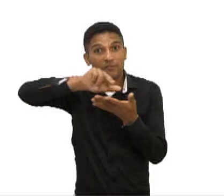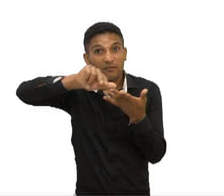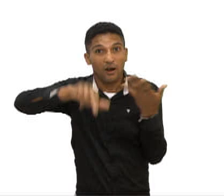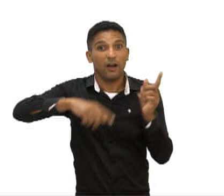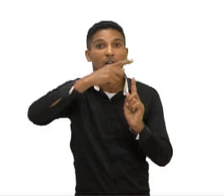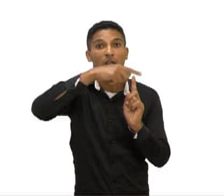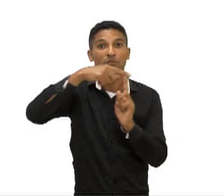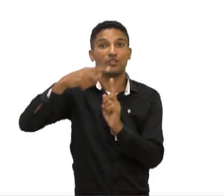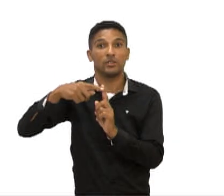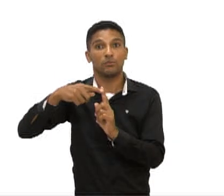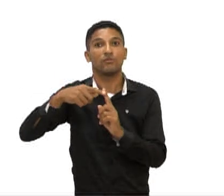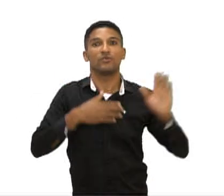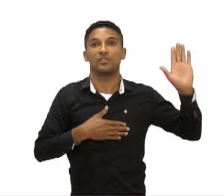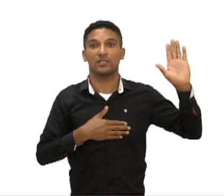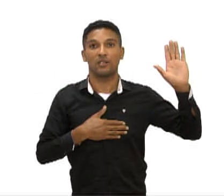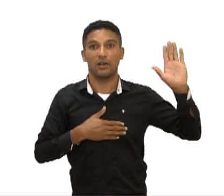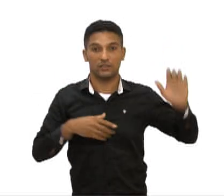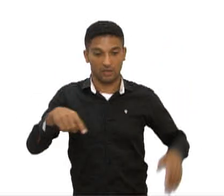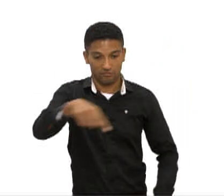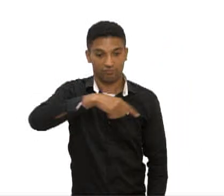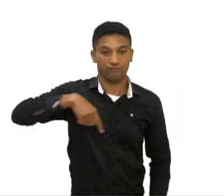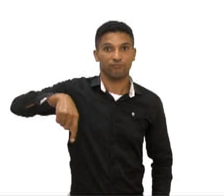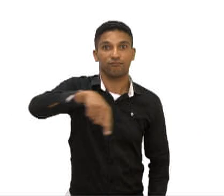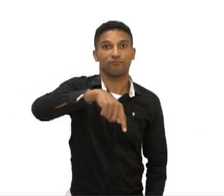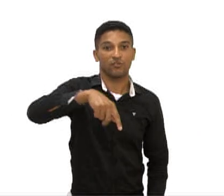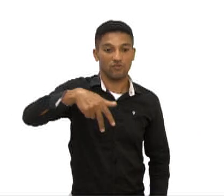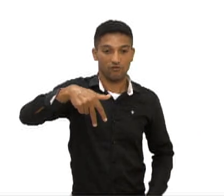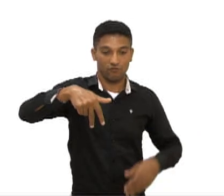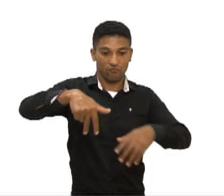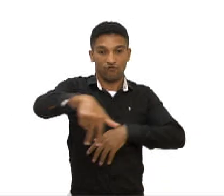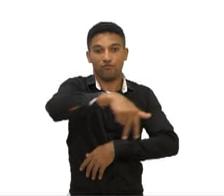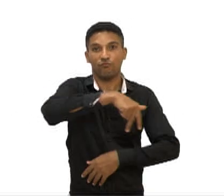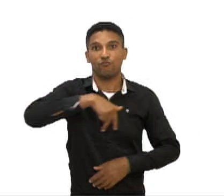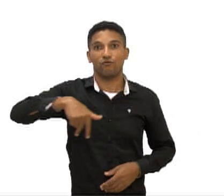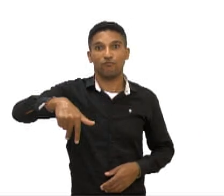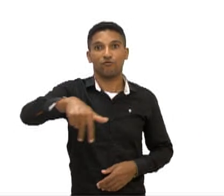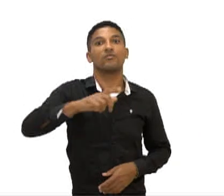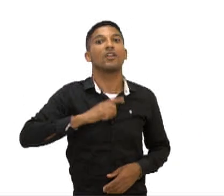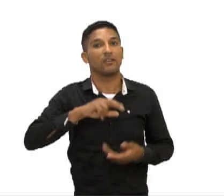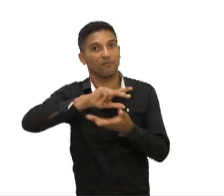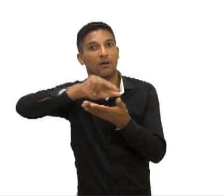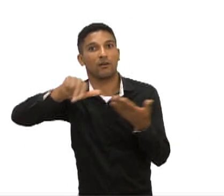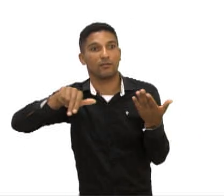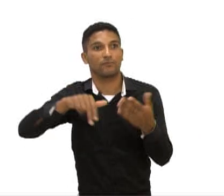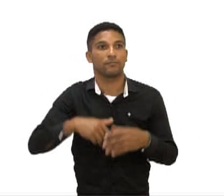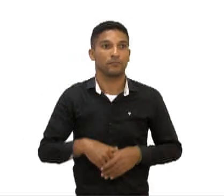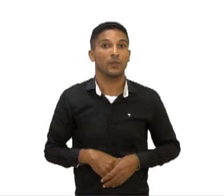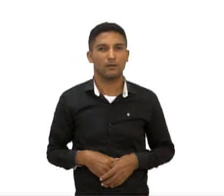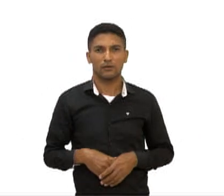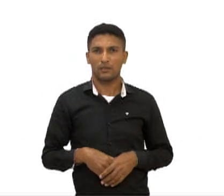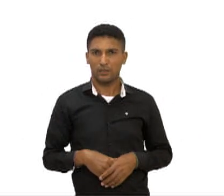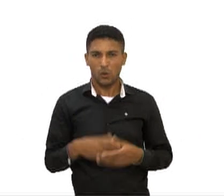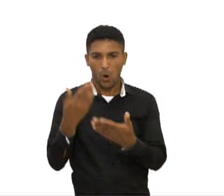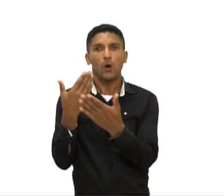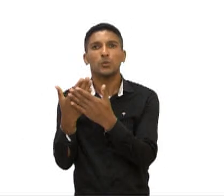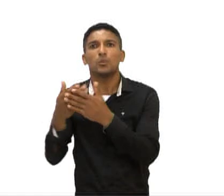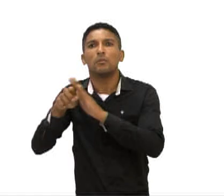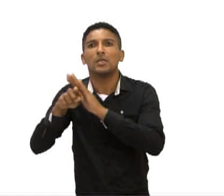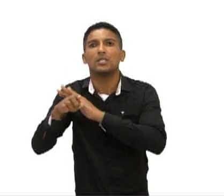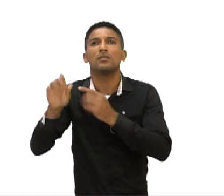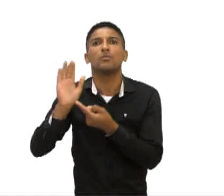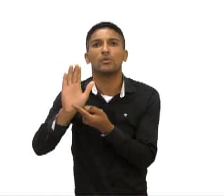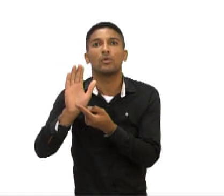Por meio da análise de imagens rupestres, estudiosos acreditam que, na pré-história, os seres humanos